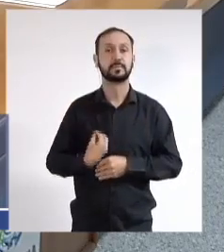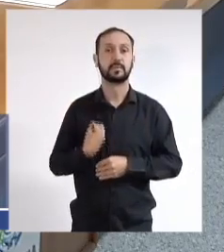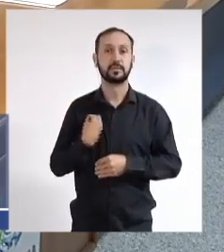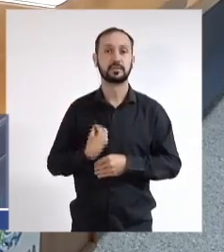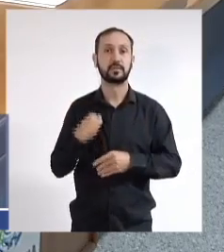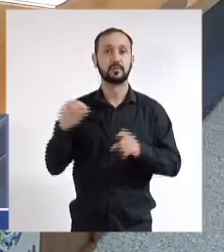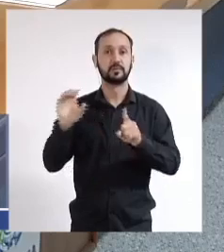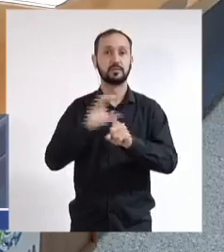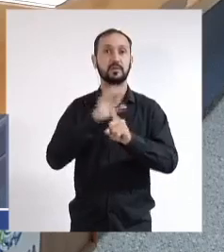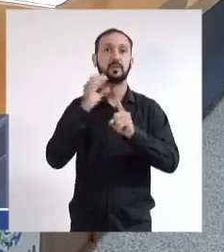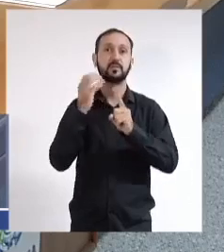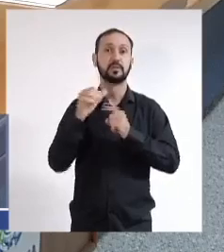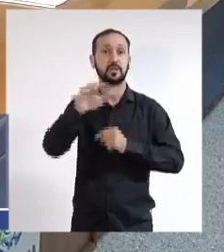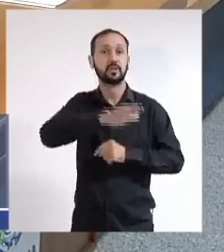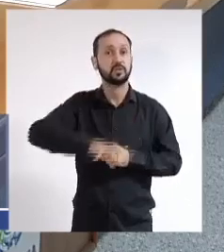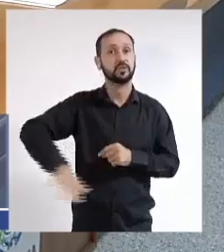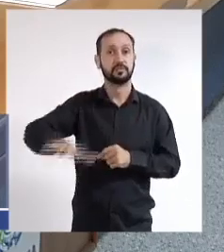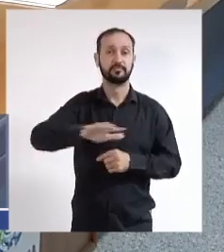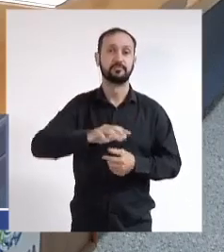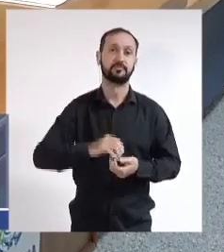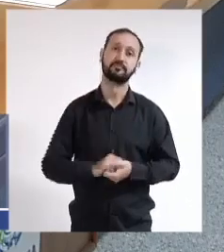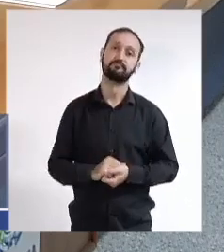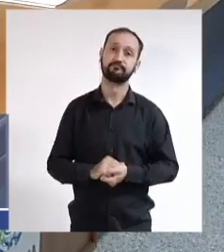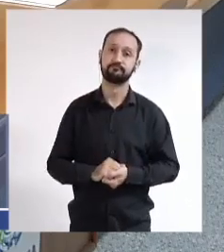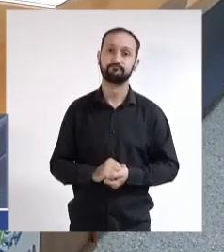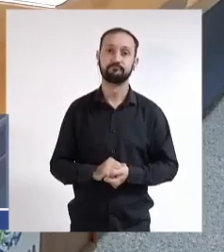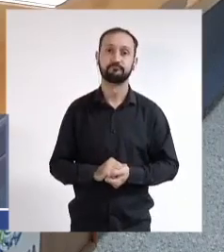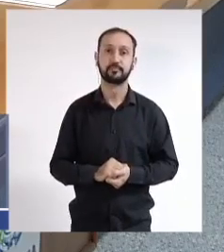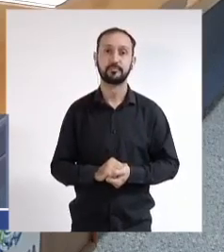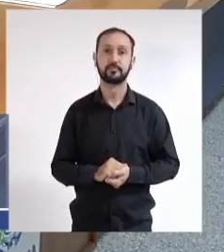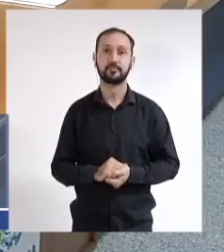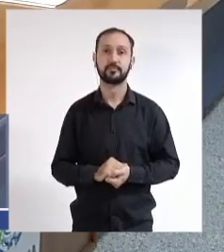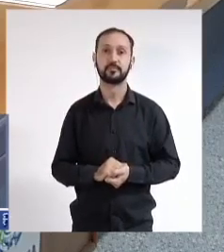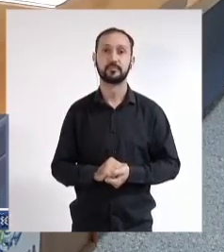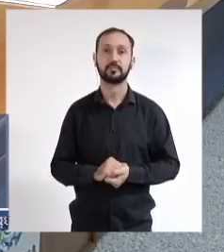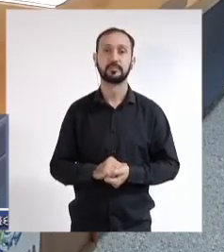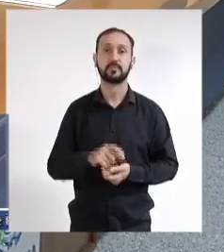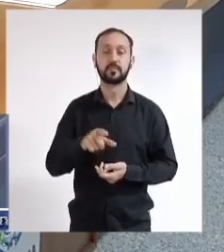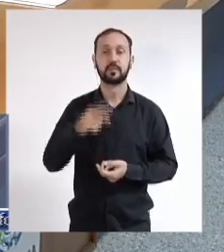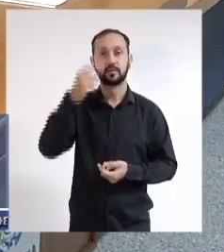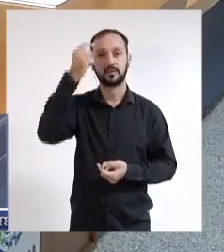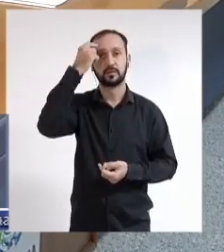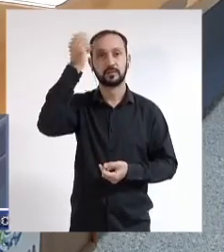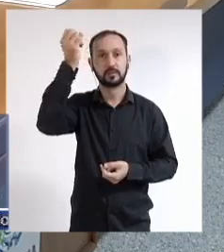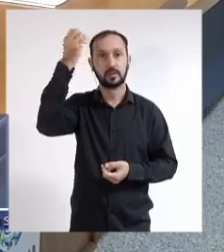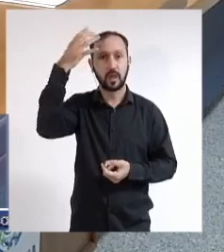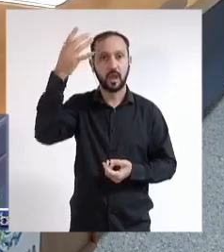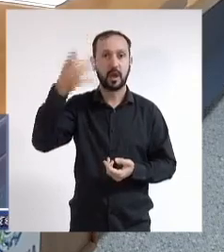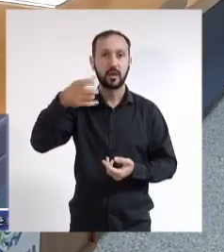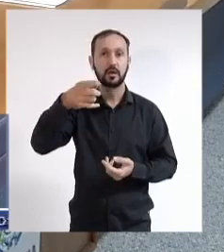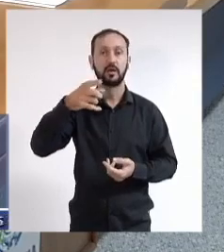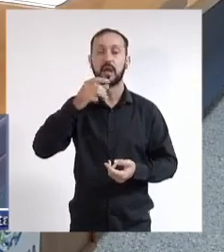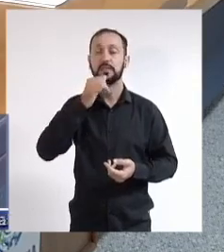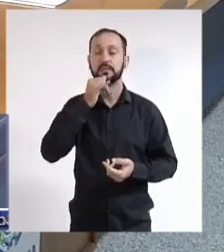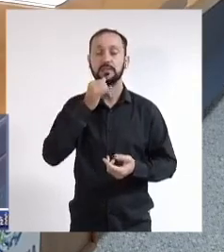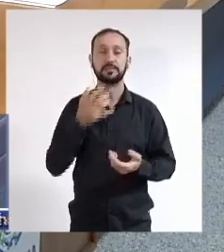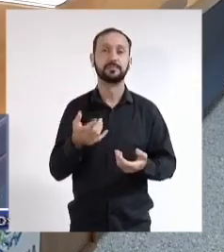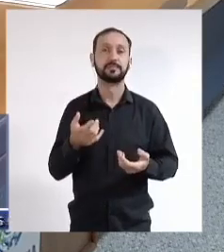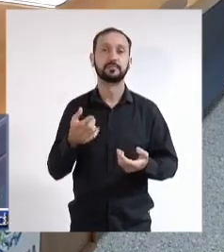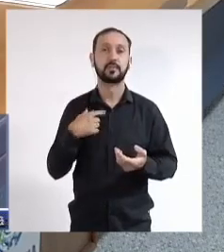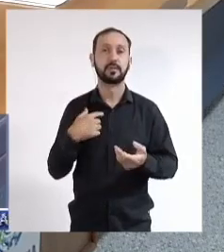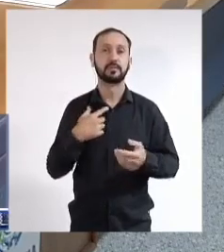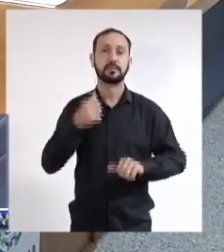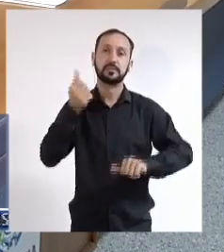da comunidade da região então toda a idéia vai ser